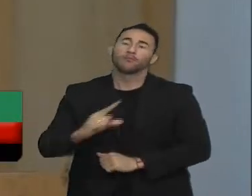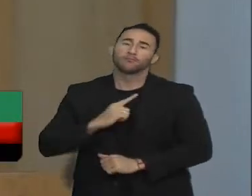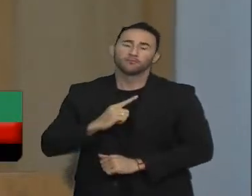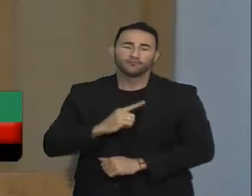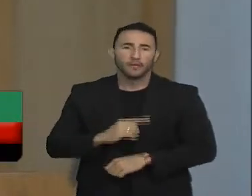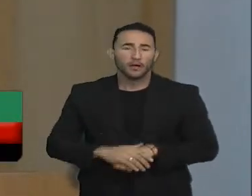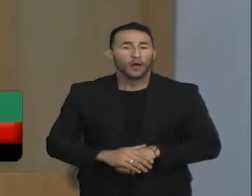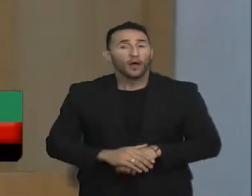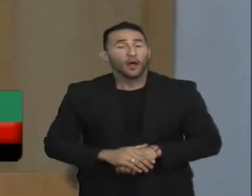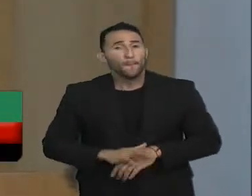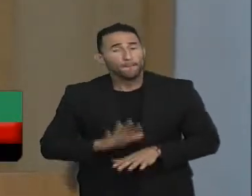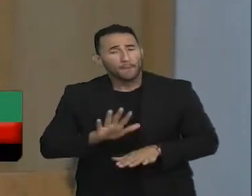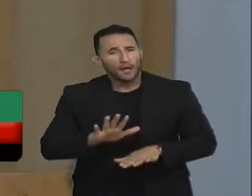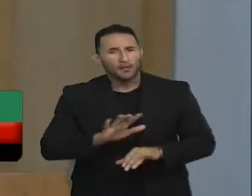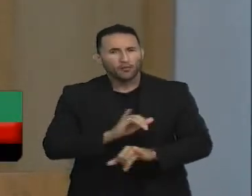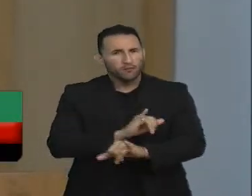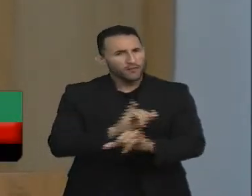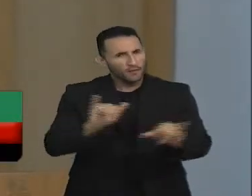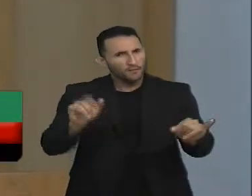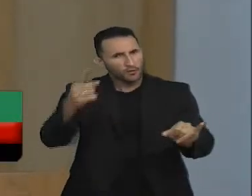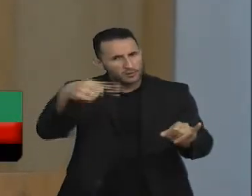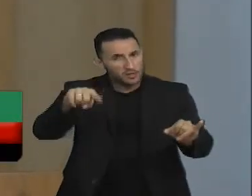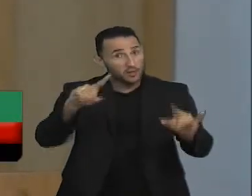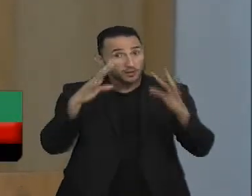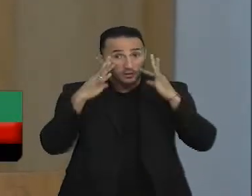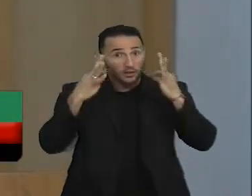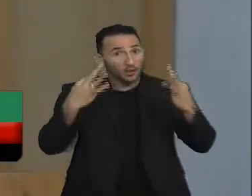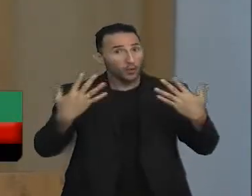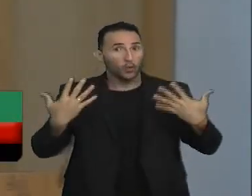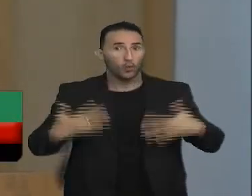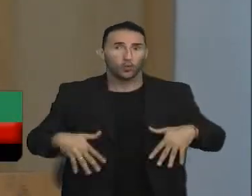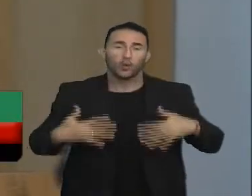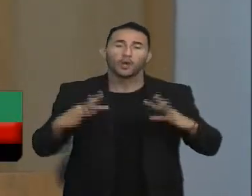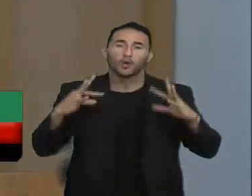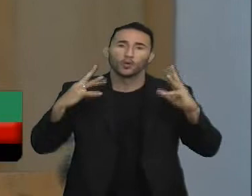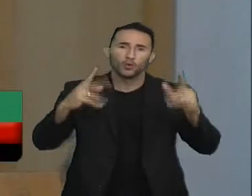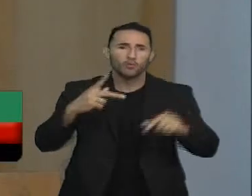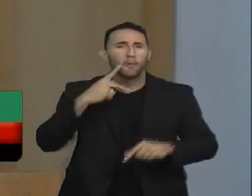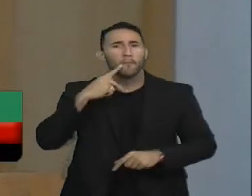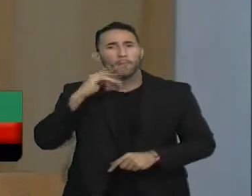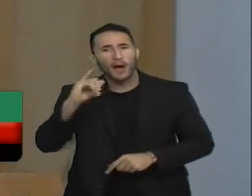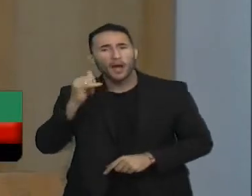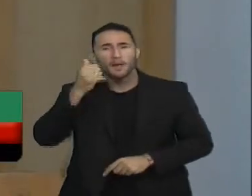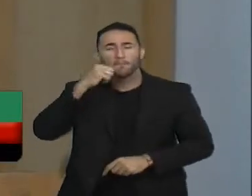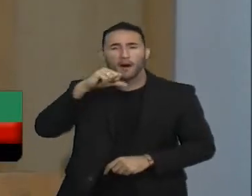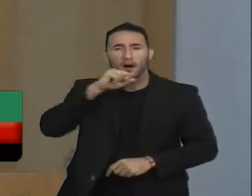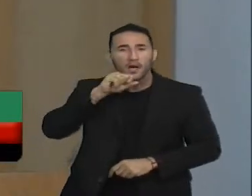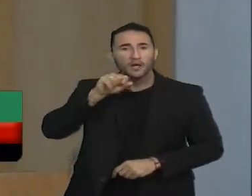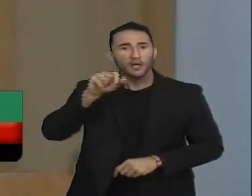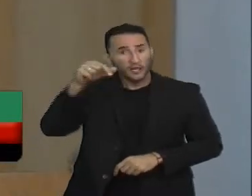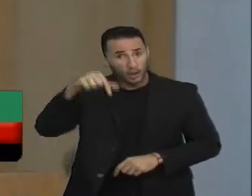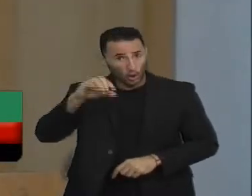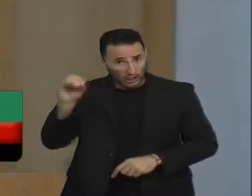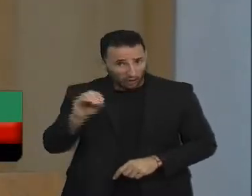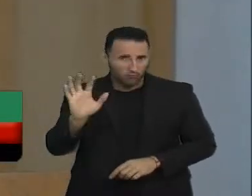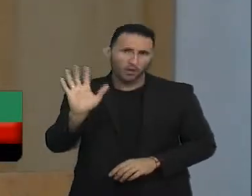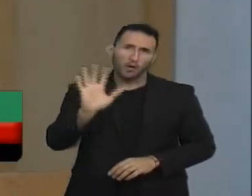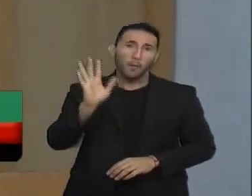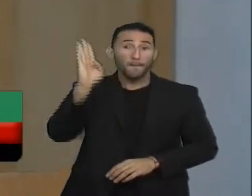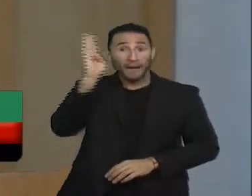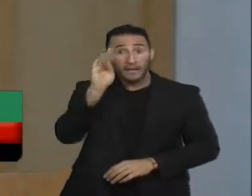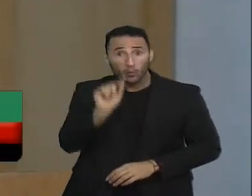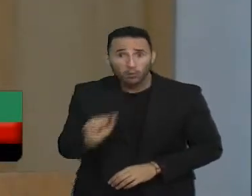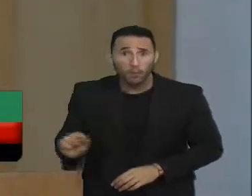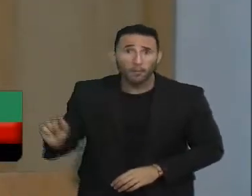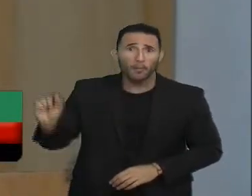Eu quero trazer uma alerta a todos os pais, não só aqui de Osasco, mas de todo o Brasil,